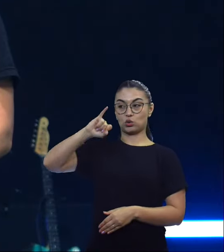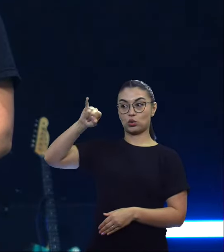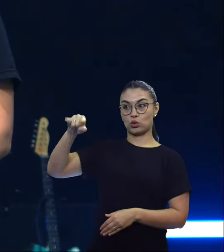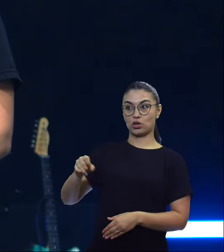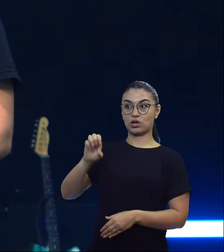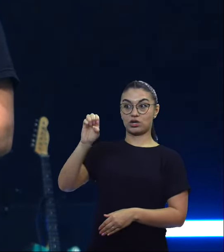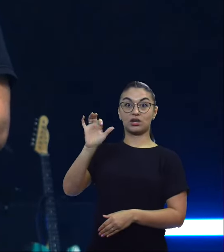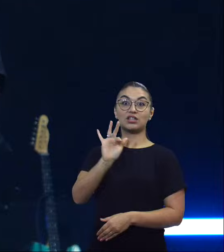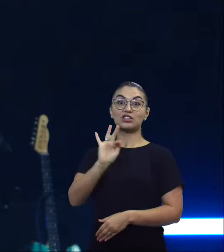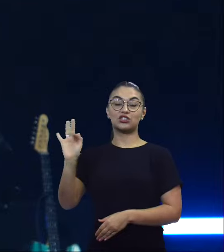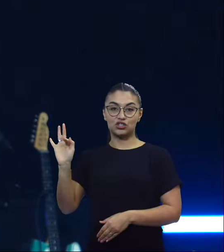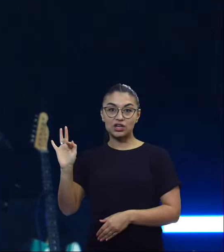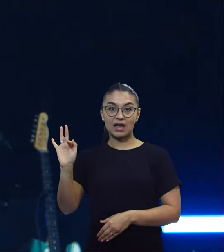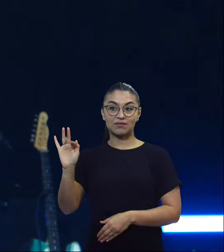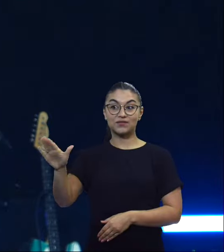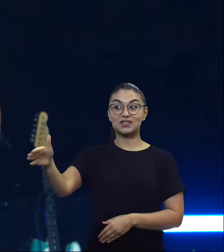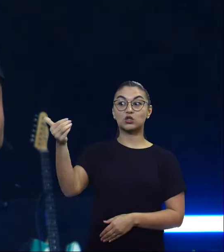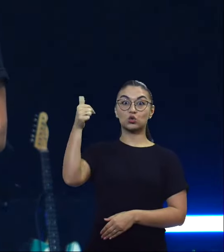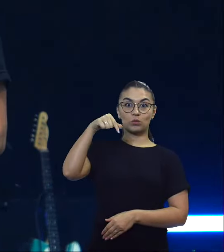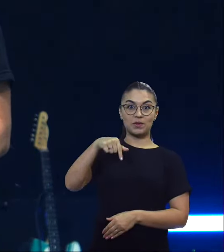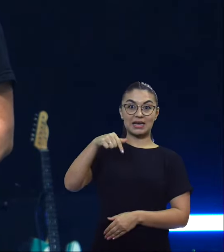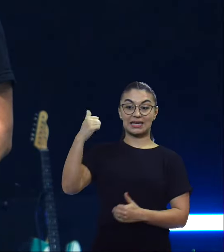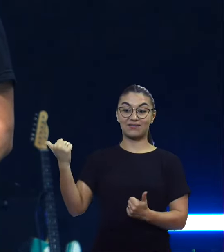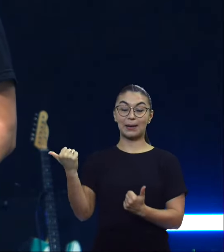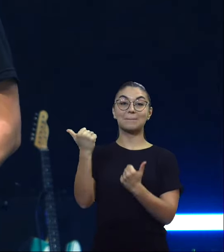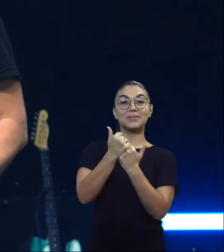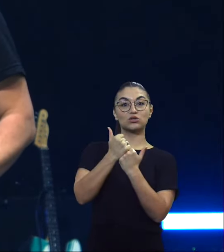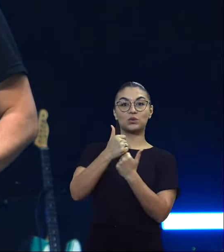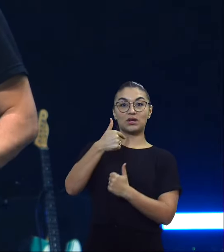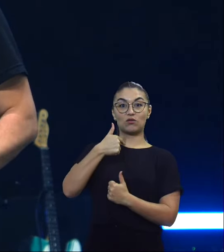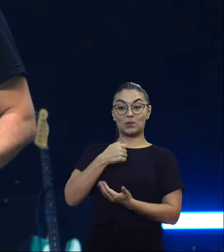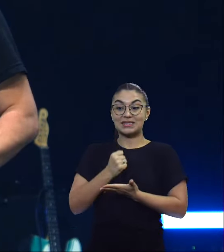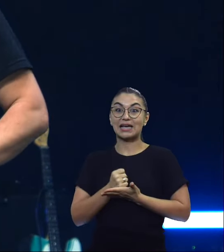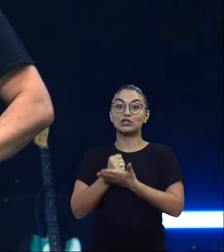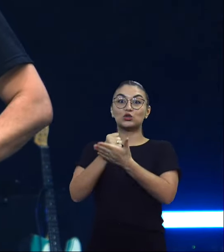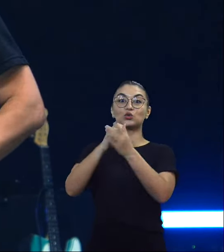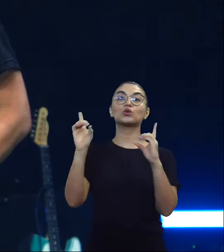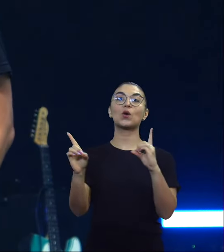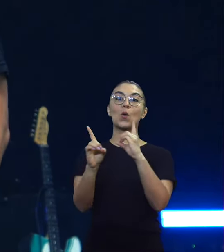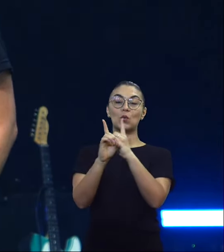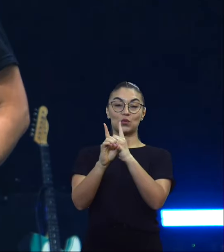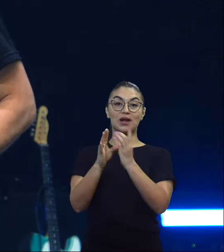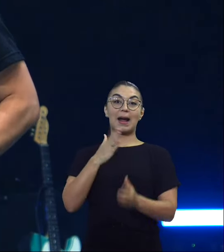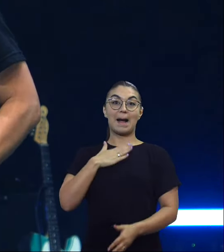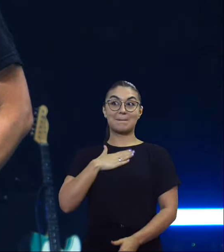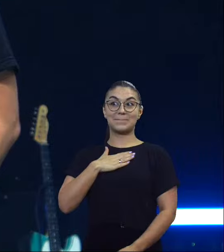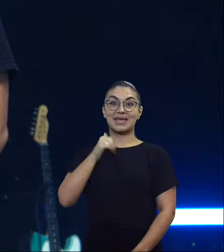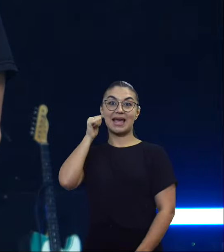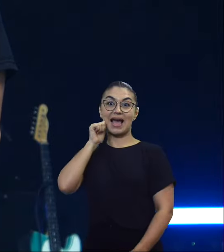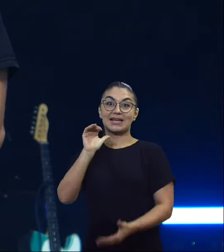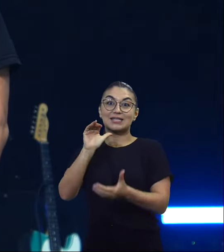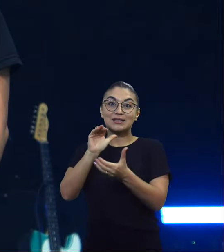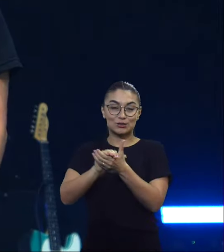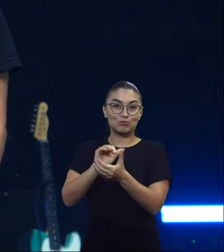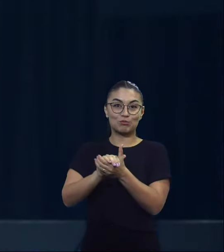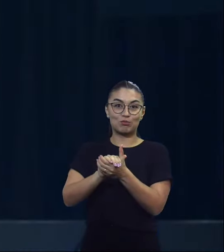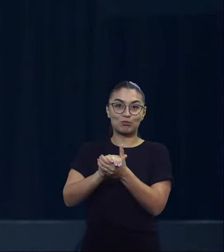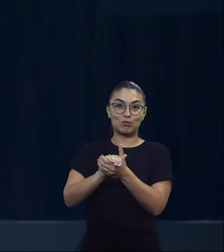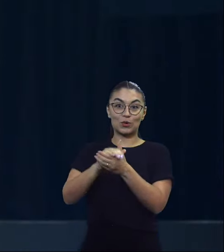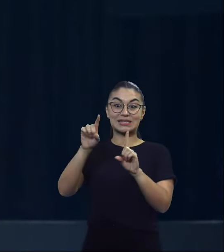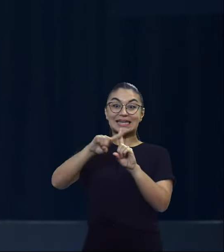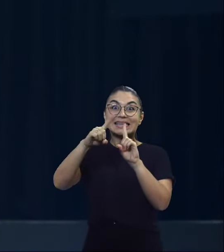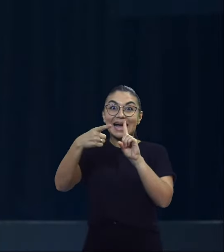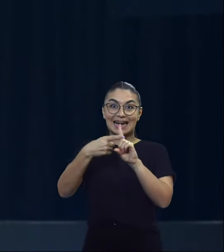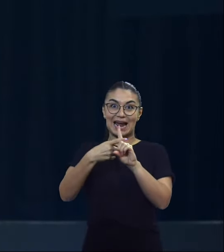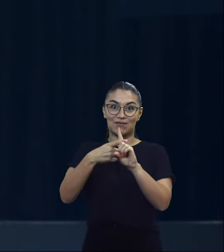Jesus. Então abençoa o Jeff também, para ele continuar orando, para eu poder pregar até o final, que é mais fácil para ele também, né? E eu vou já dizer a verdade, gente,